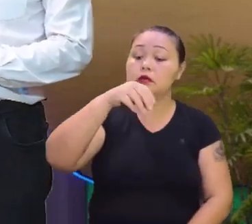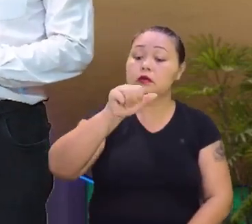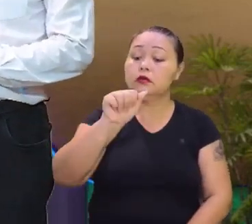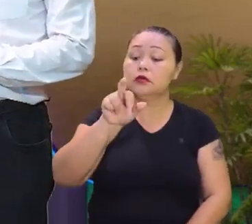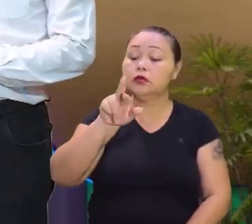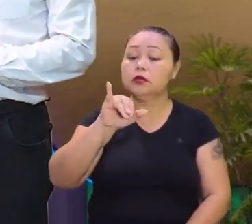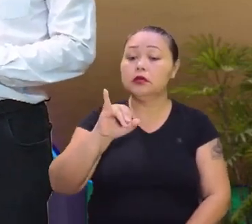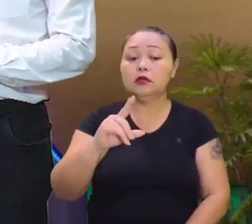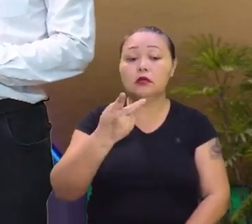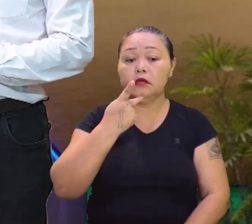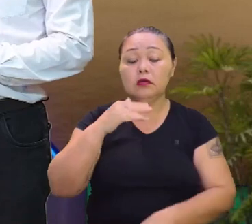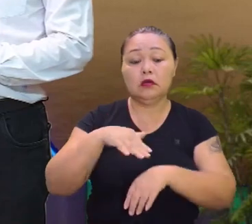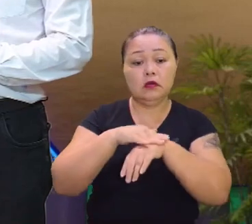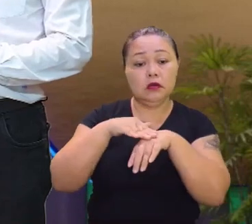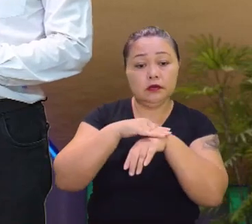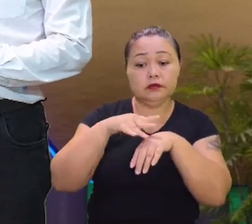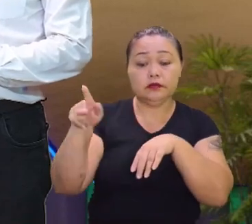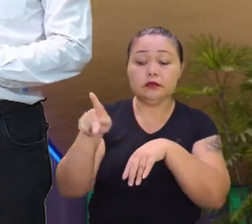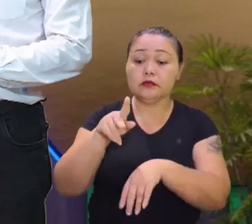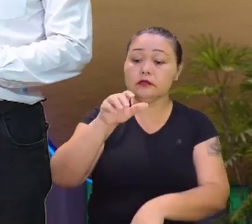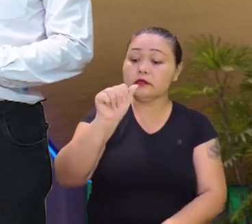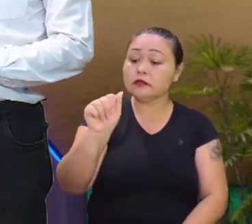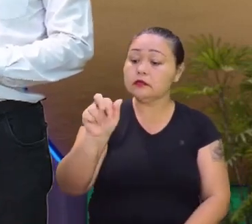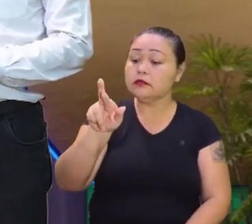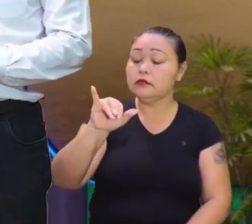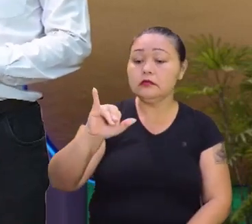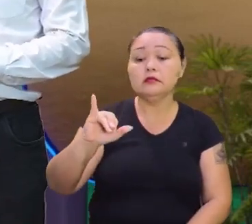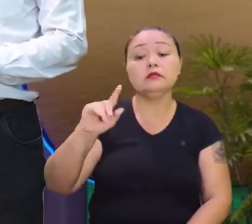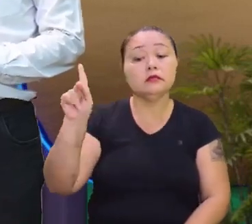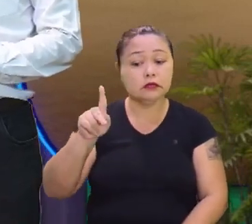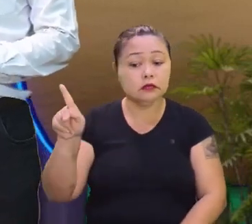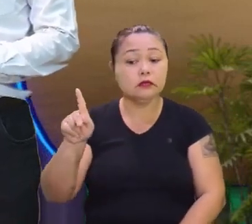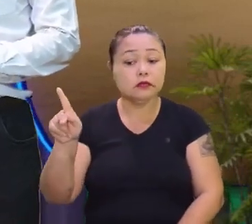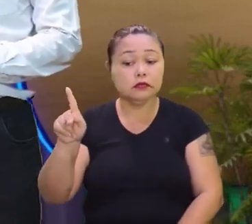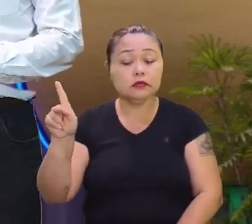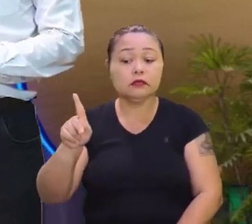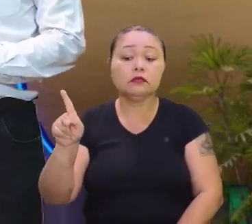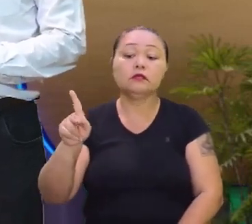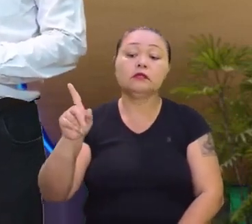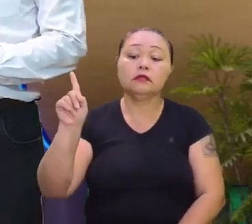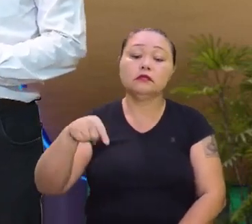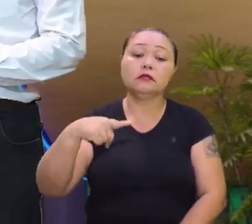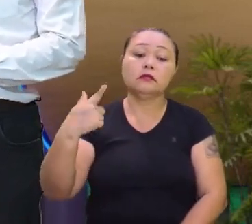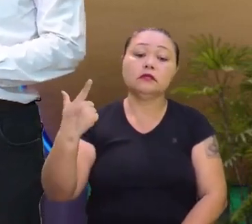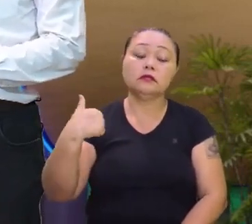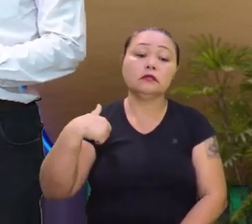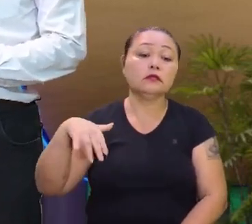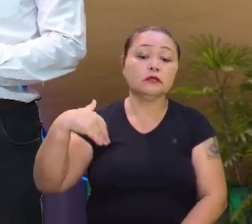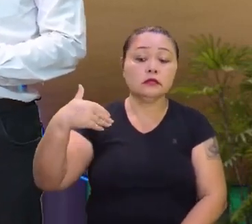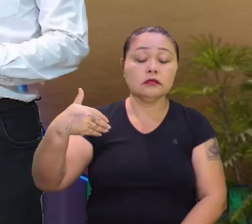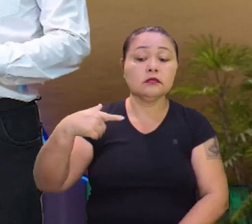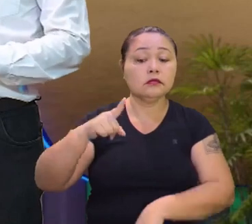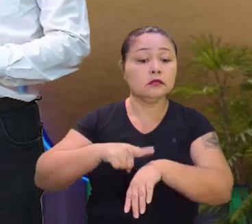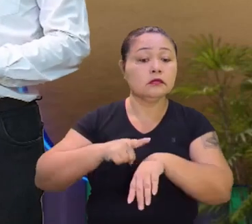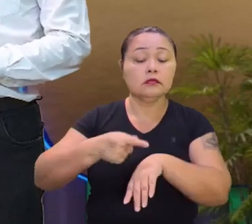conversando com o professor Ari, que também é um geógrafo do estado de Rondônia, ele num determinado momento, ele falou sobre